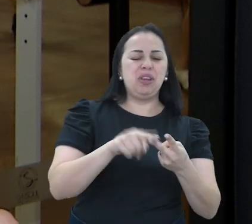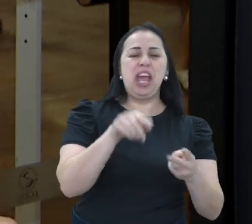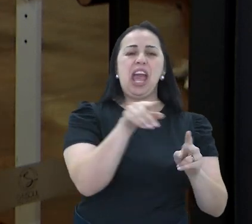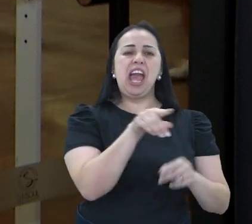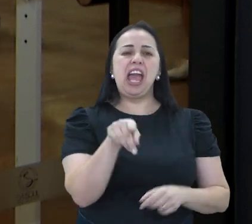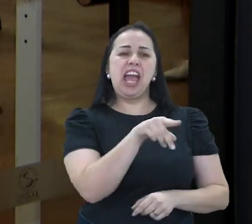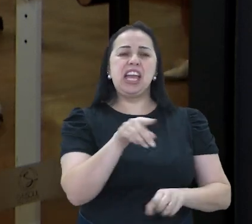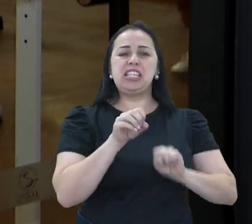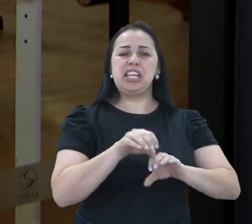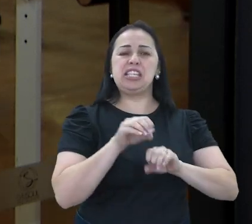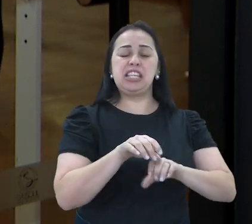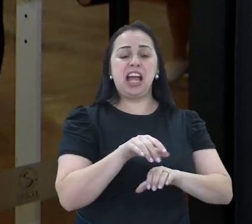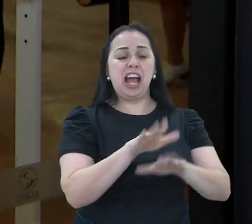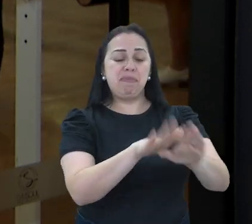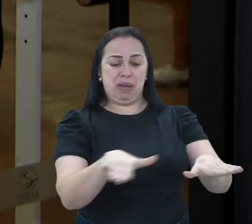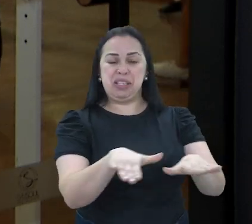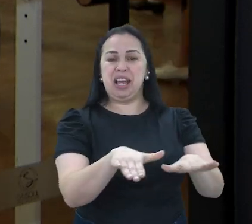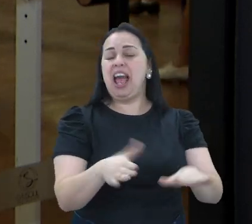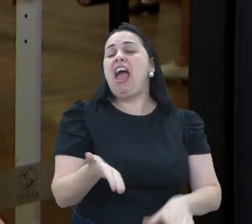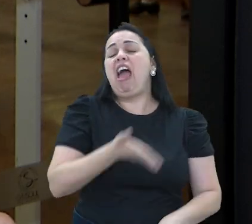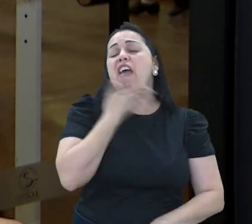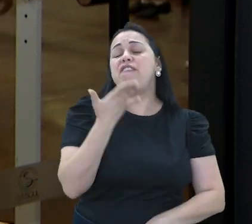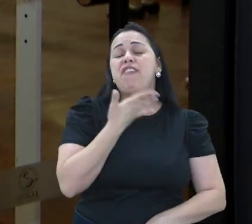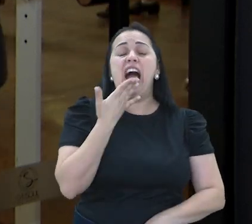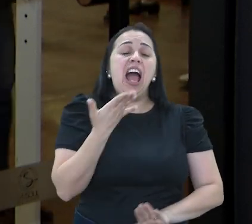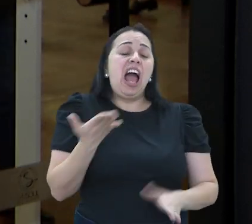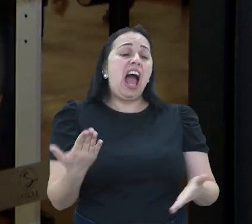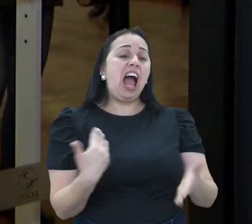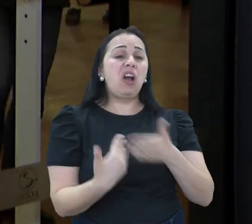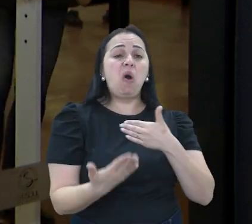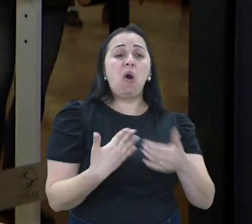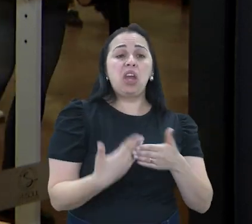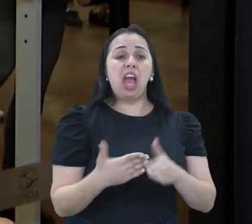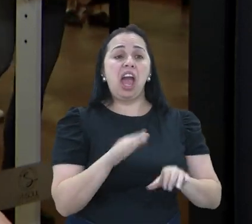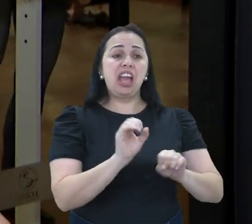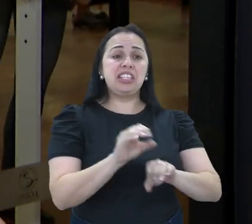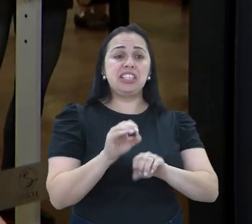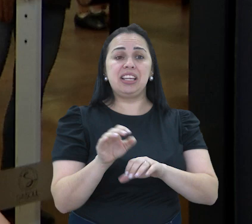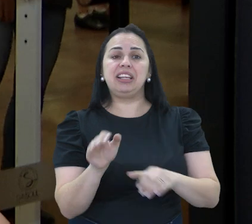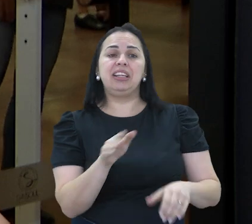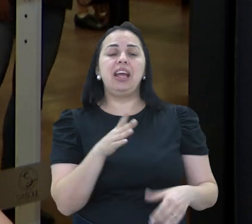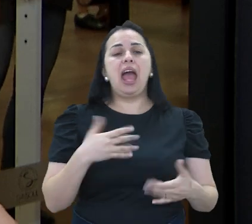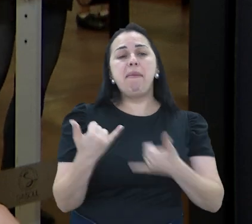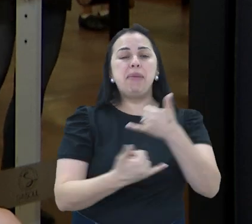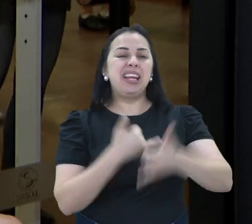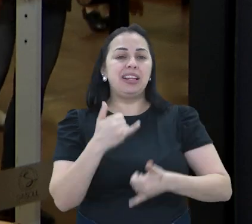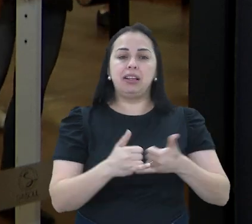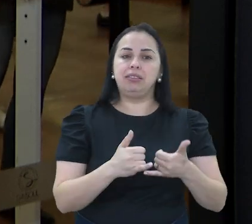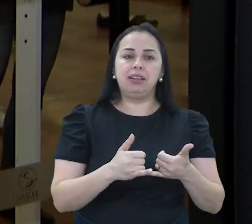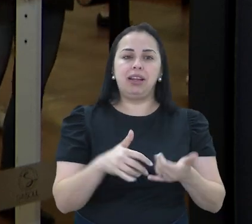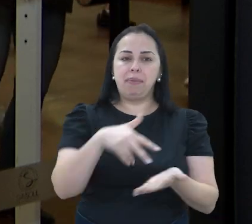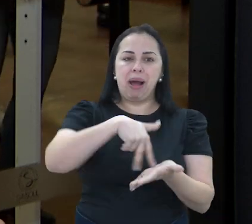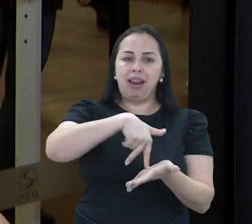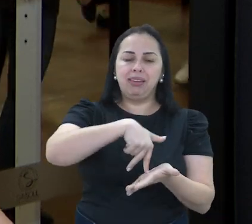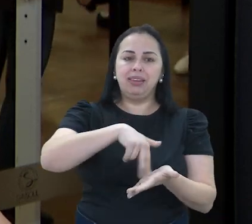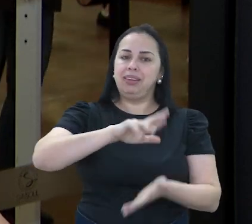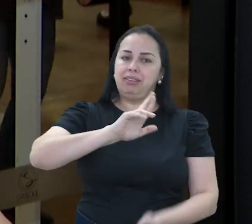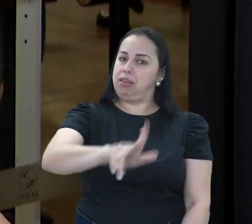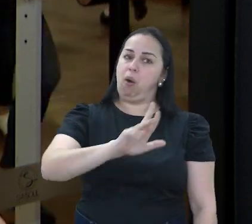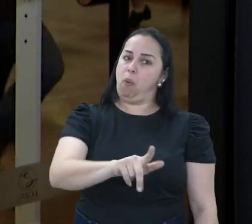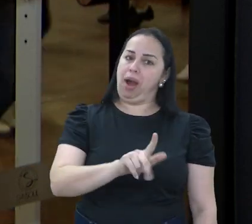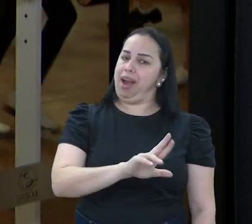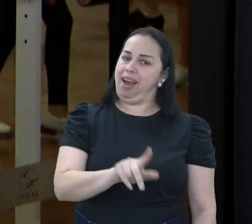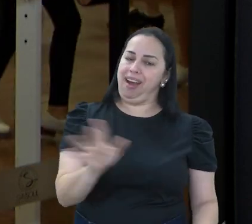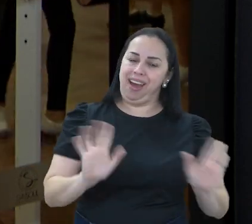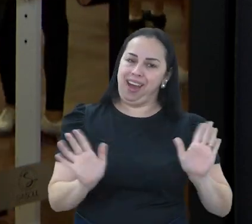fácil, principalmente para crianças assim que são pequenas. Então, a gente dá qualquer coisinha na aula, uma brincadeira e pronto, já é balé. E